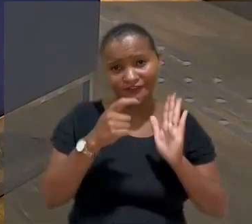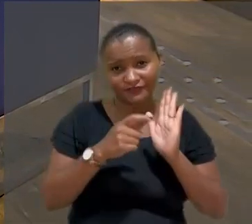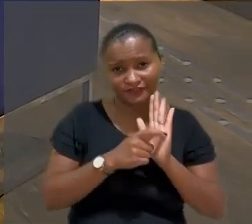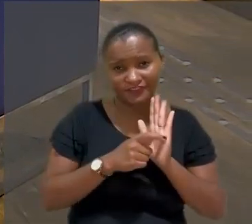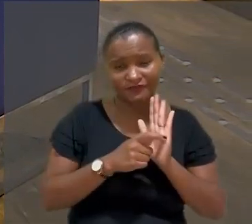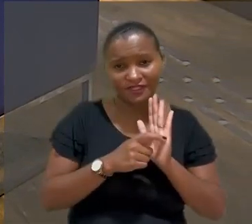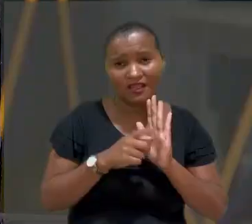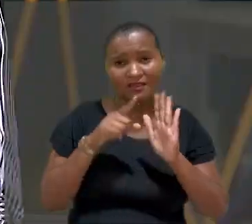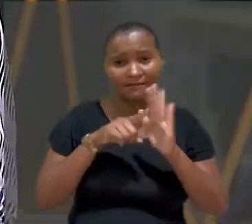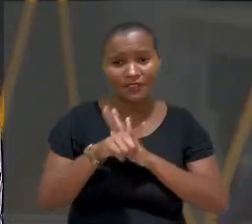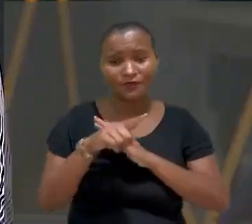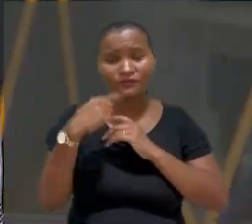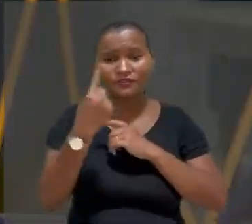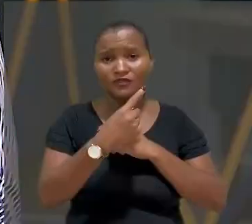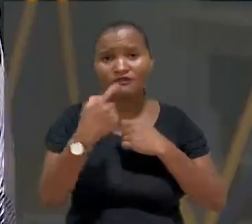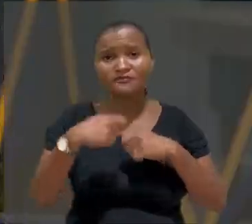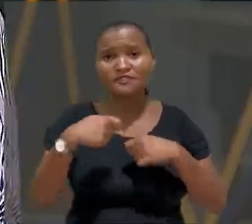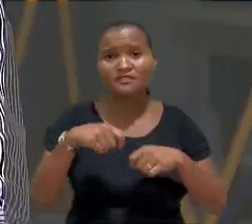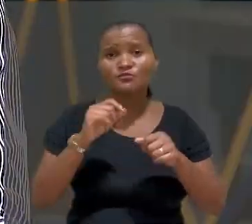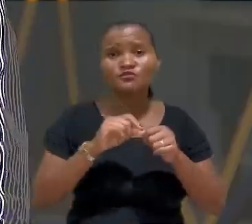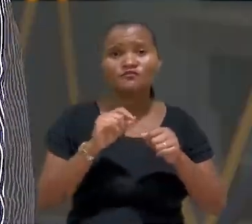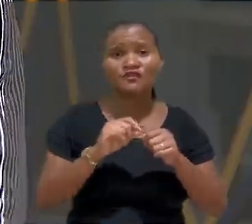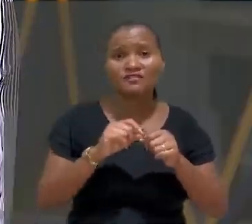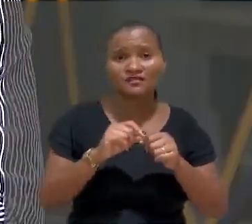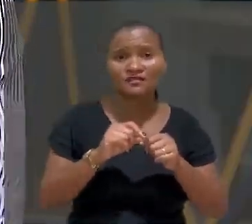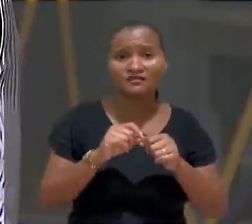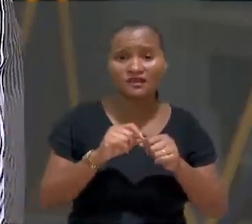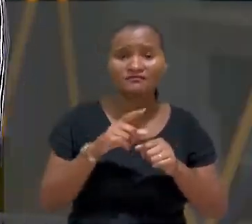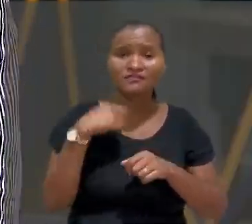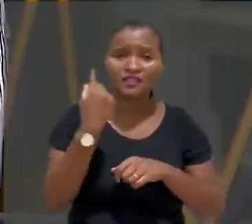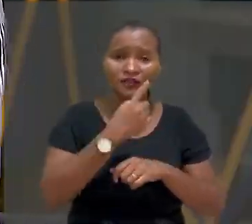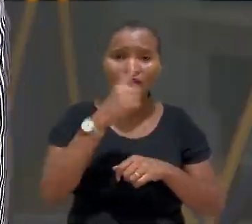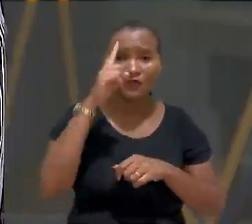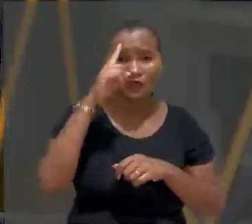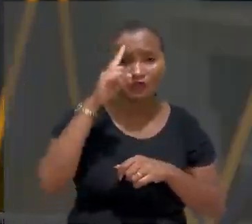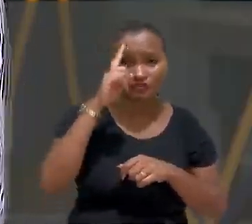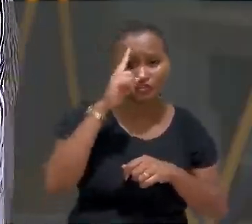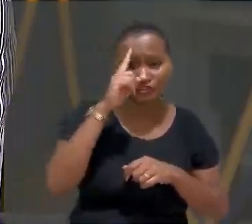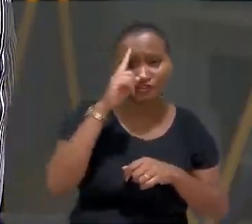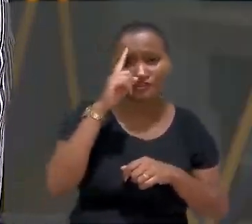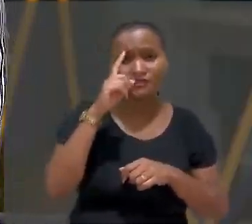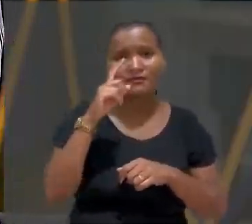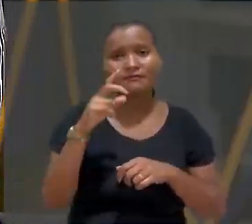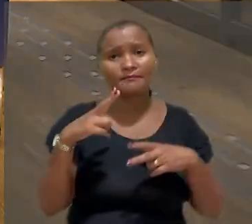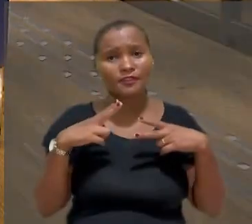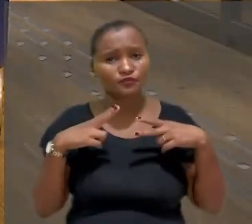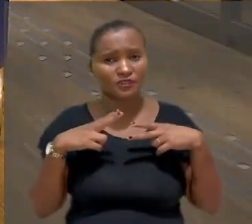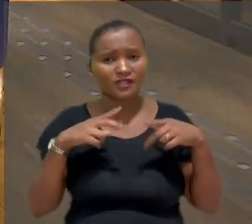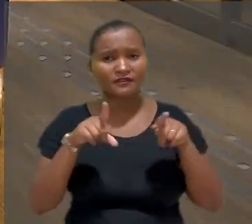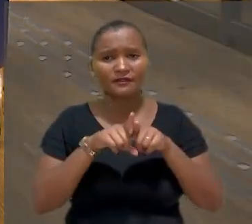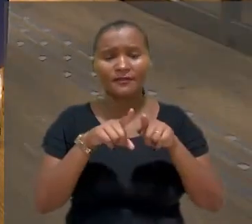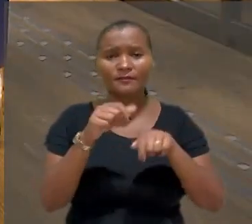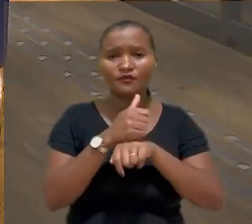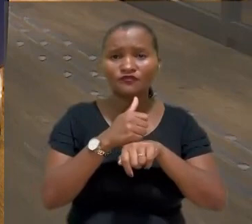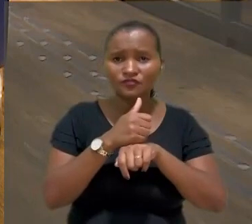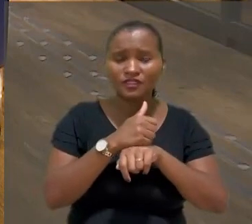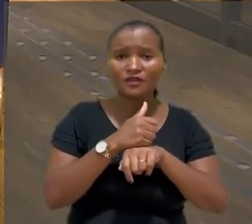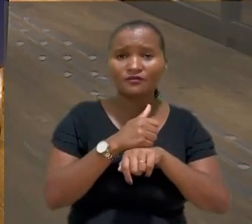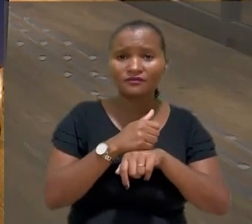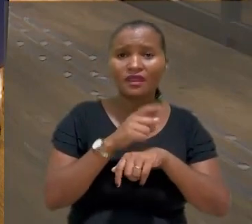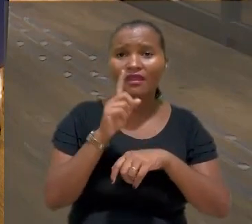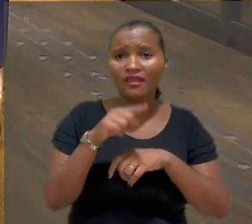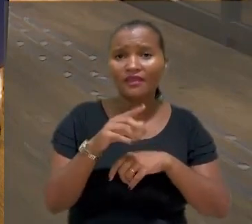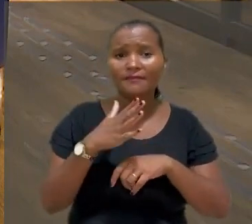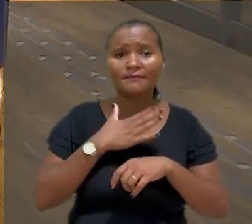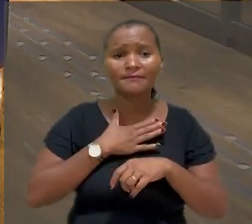artificial. E a pergunta que a gente tem que fazer constantemente, tanto na nossa rotina pessoal quanto profissional, é o quanto das nossas atividades, do